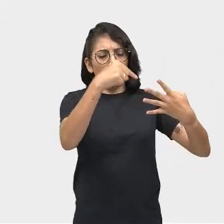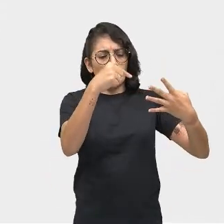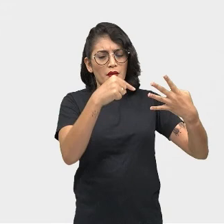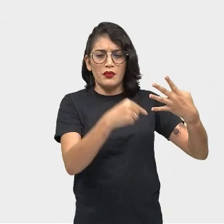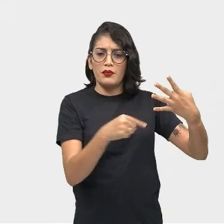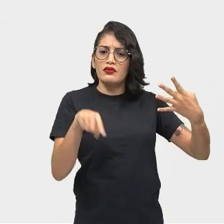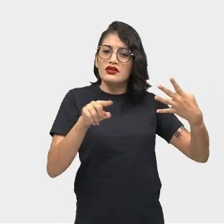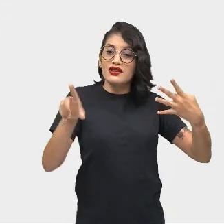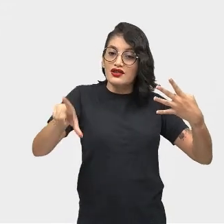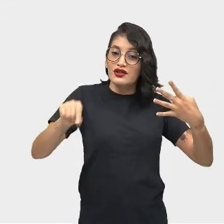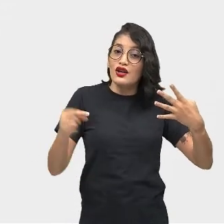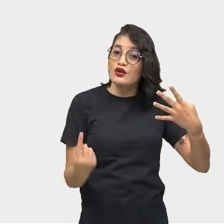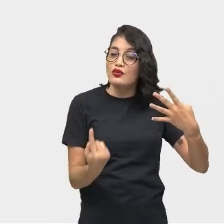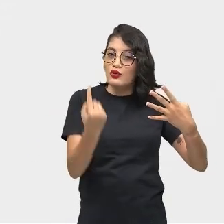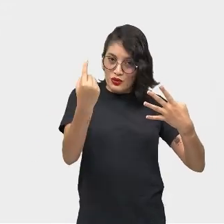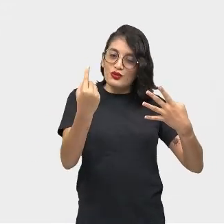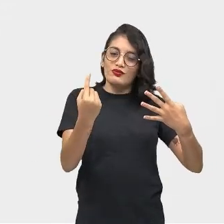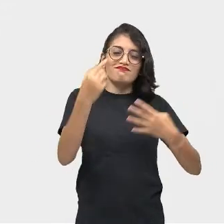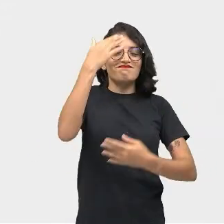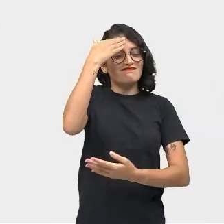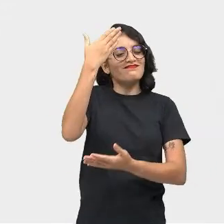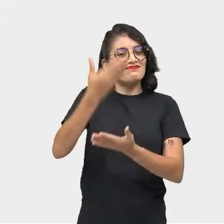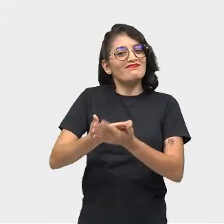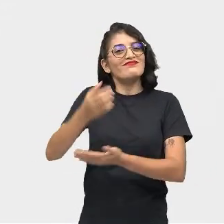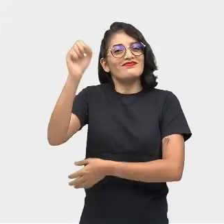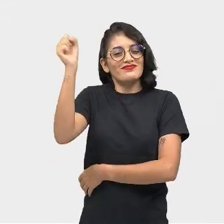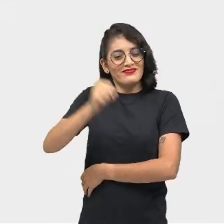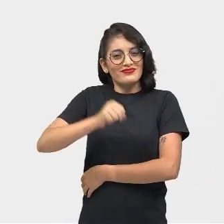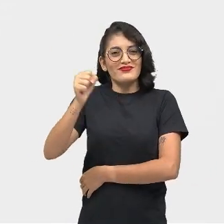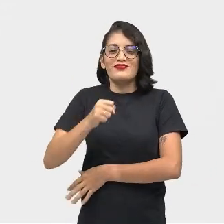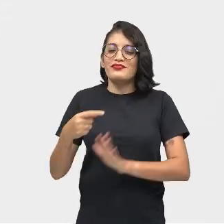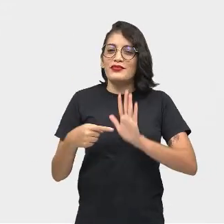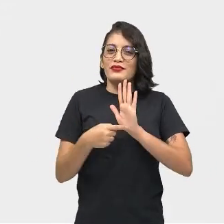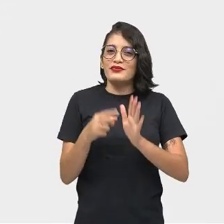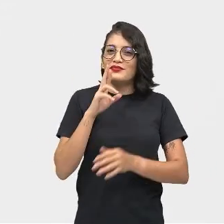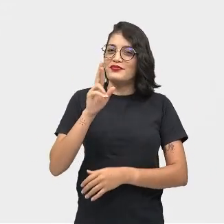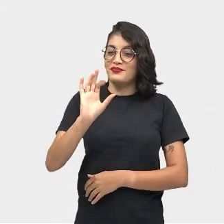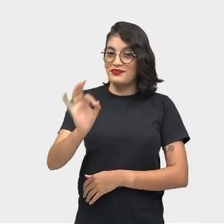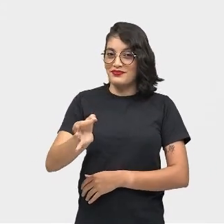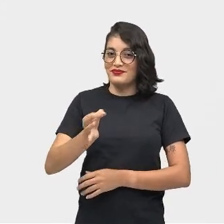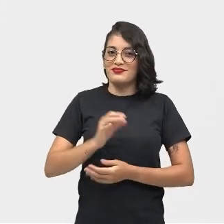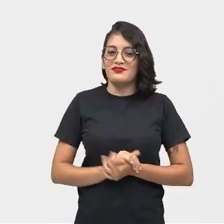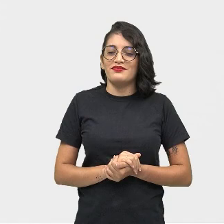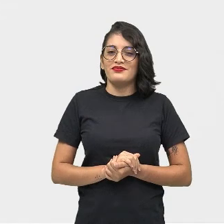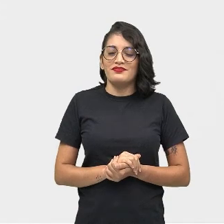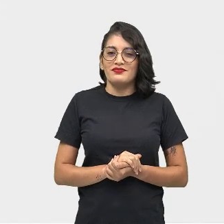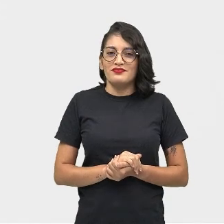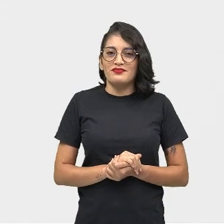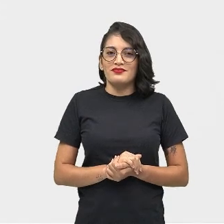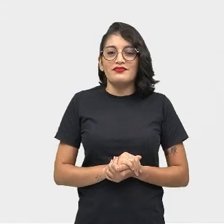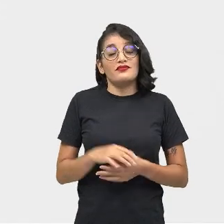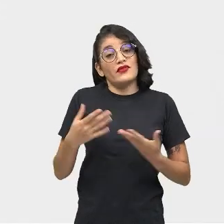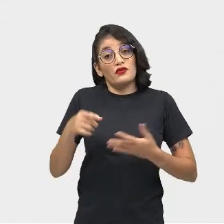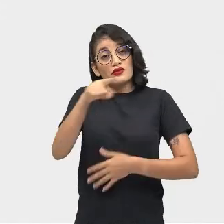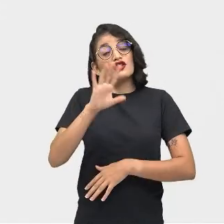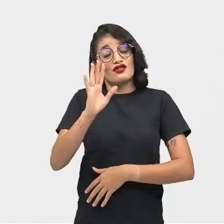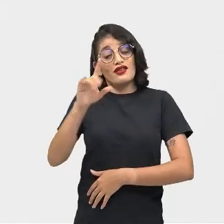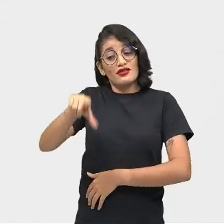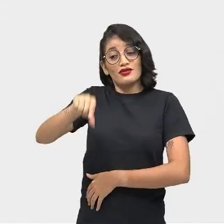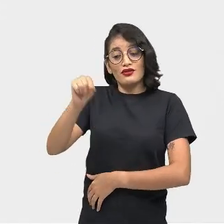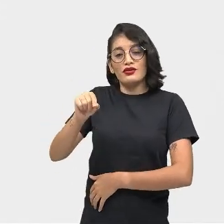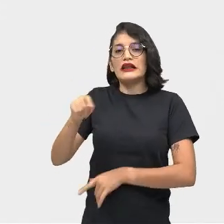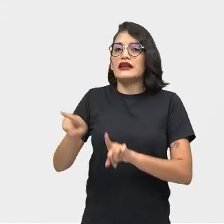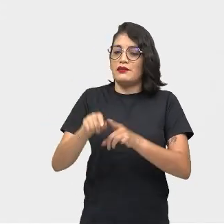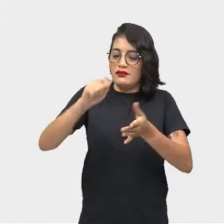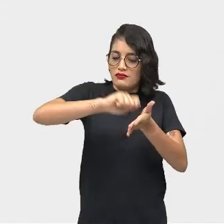ter escolhido uma delas com certeza para indicar como resposta, não foi? Então, você deve ter escolhido, deve